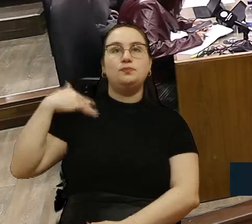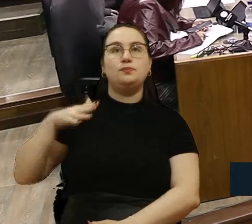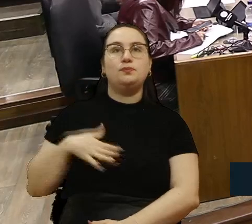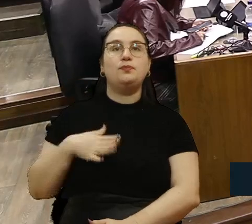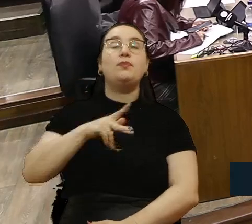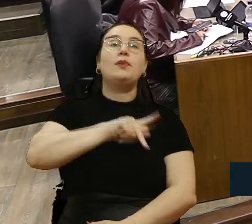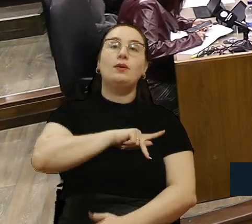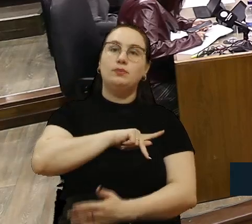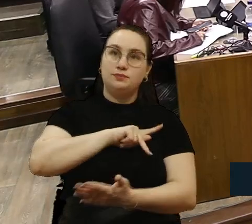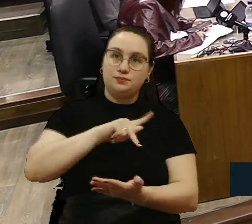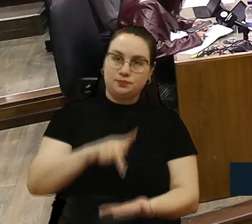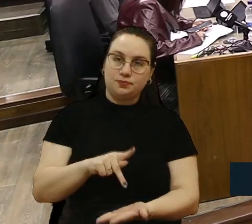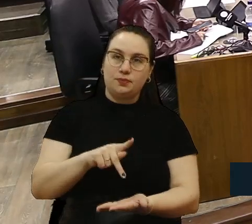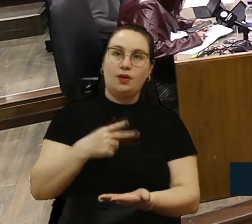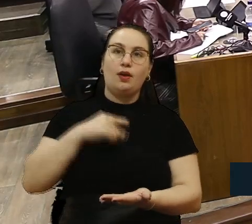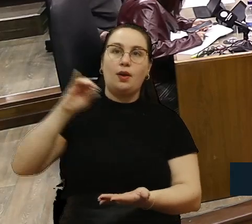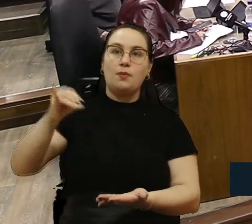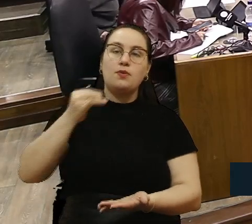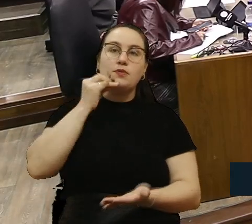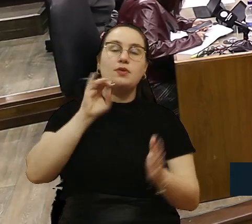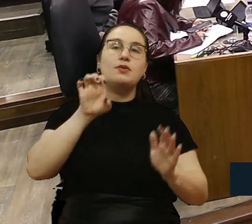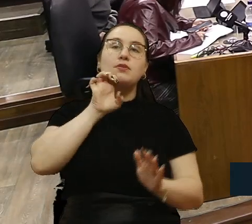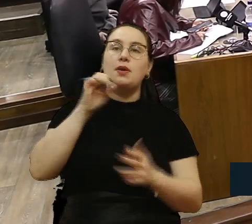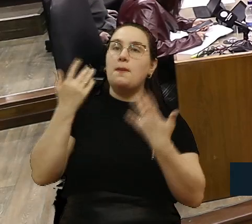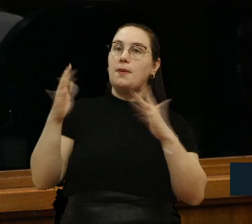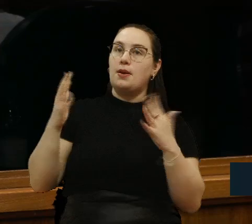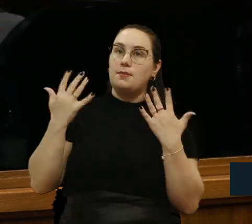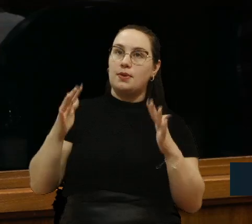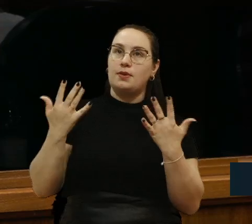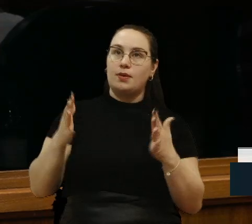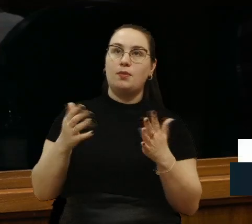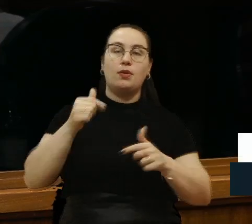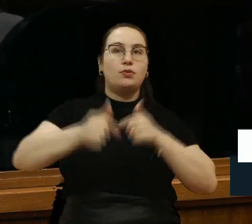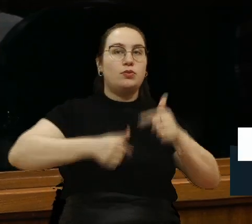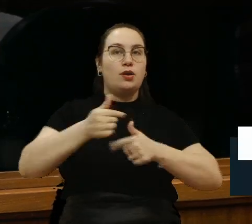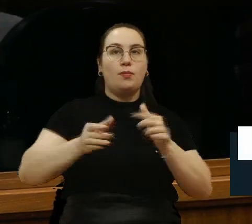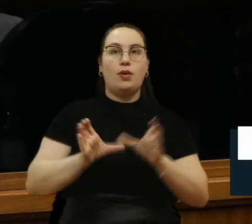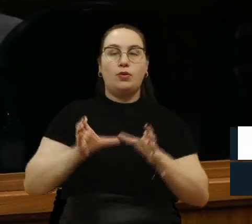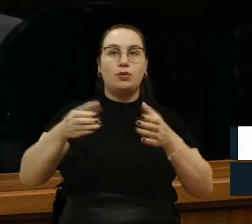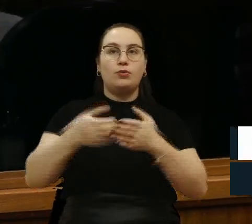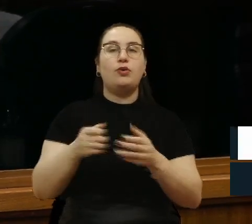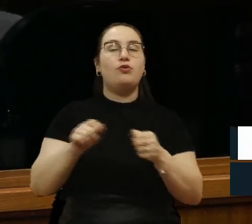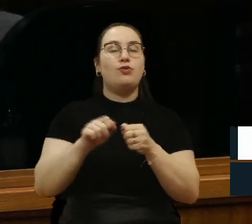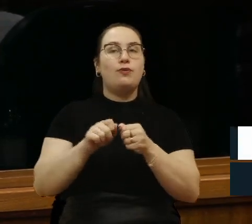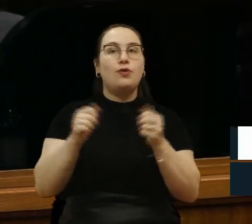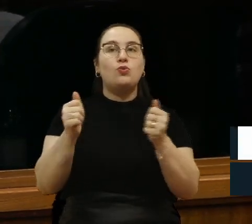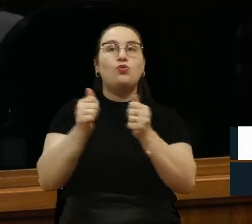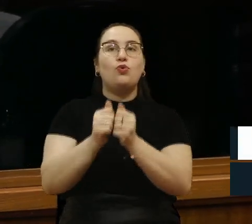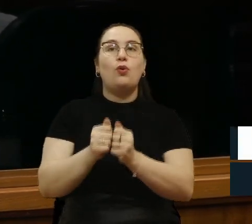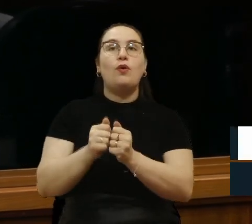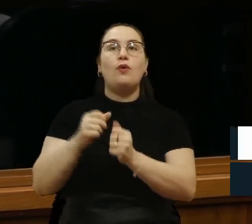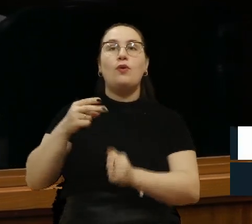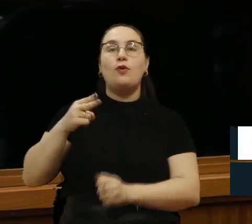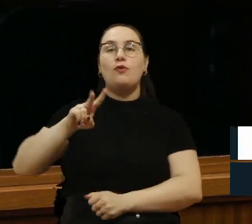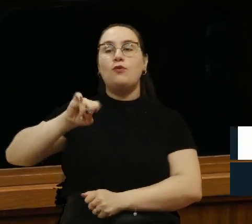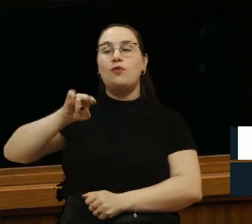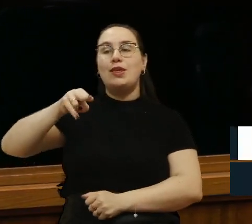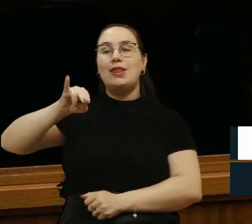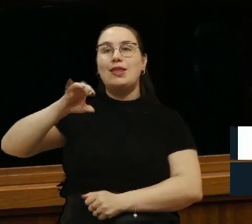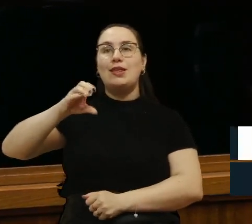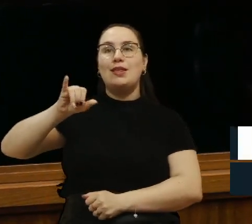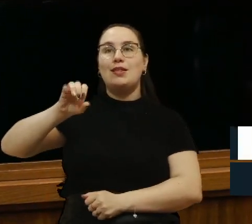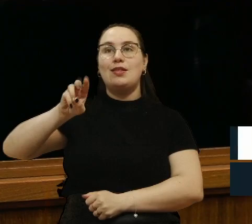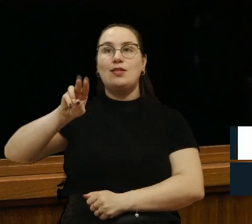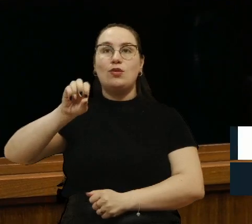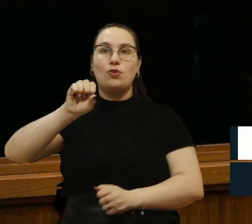Senhor presidente, eu queria aproveitar a vereadora Estela lhe parabenizando, né, pelo trabalho coletivo que temos feito. Vinícius também é assessor da Comissão de Saúde,